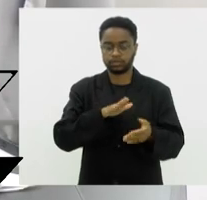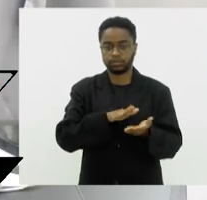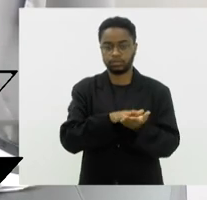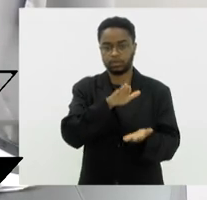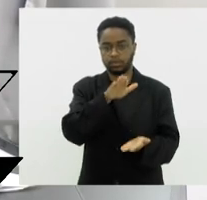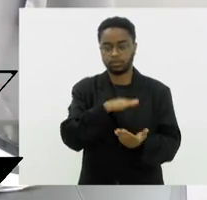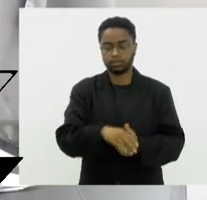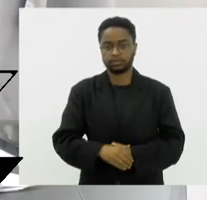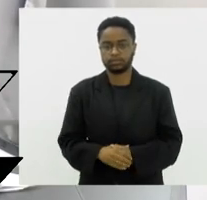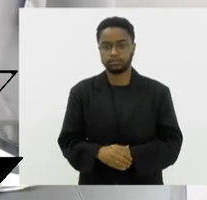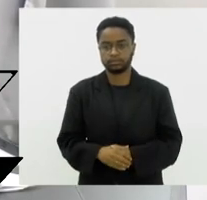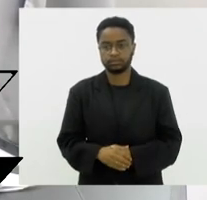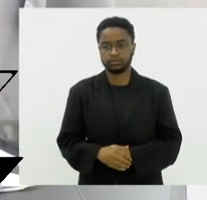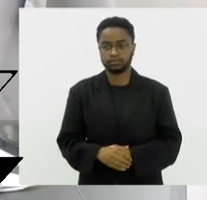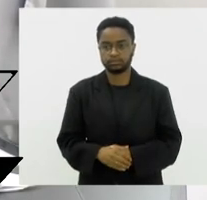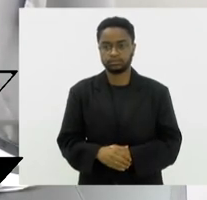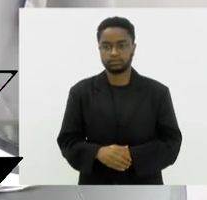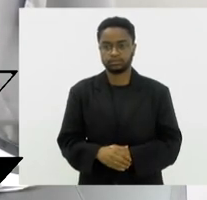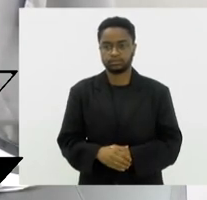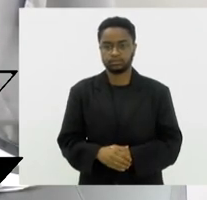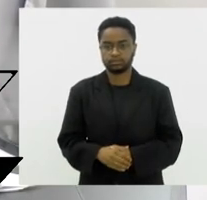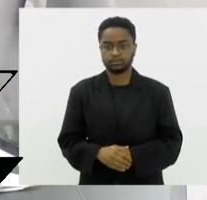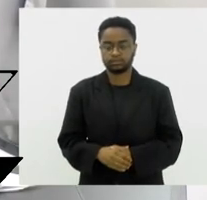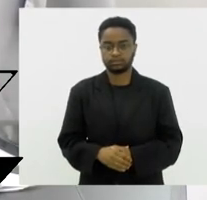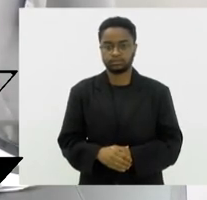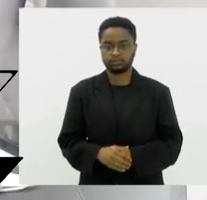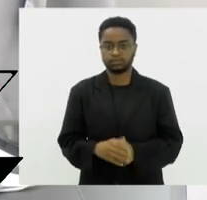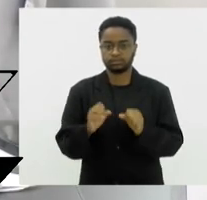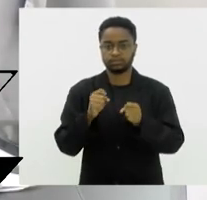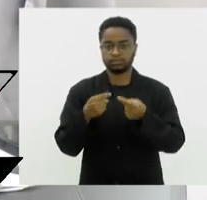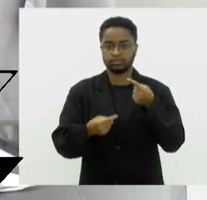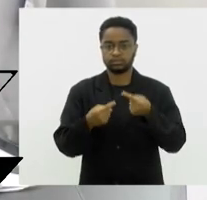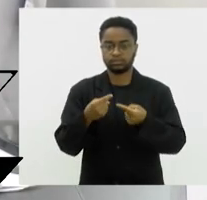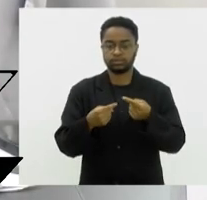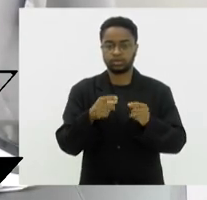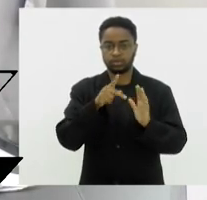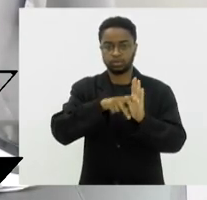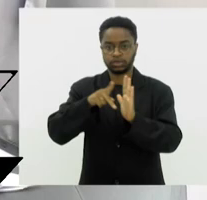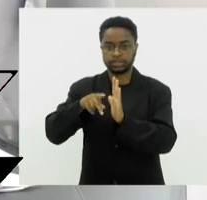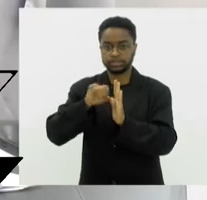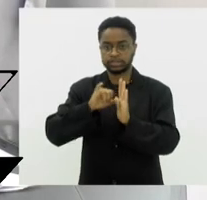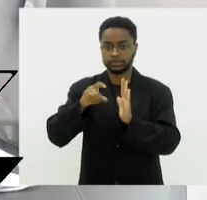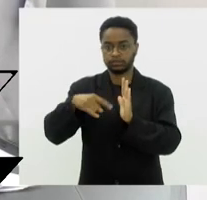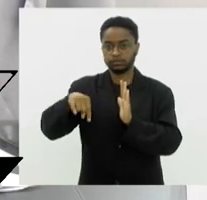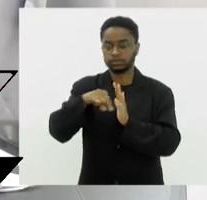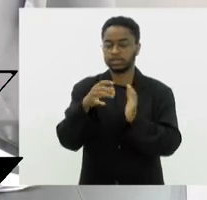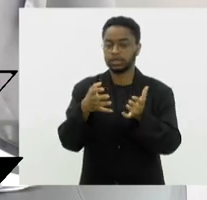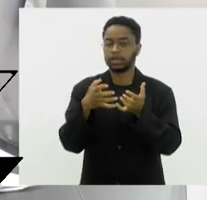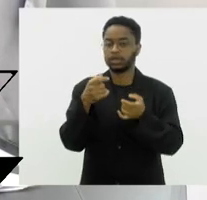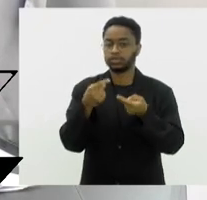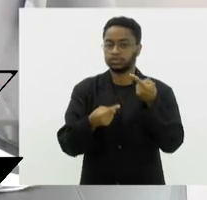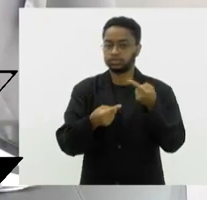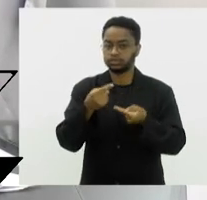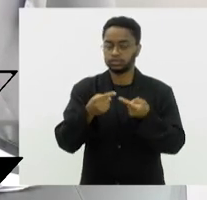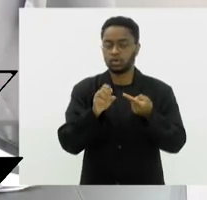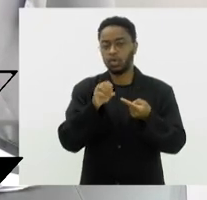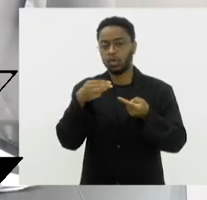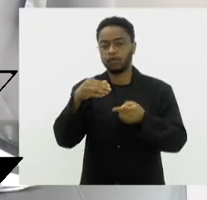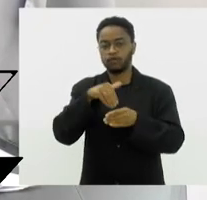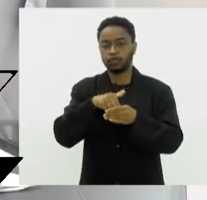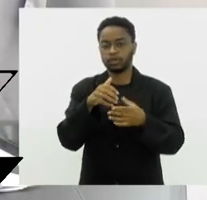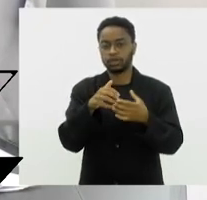bloco. Em discussão, os projetos mencionados. Aqueles que queiram discutir, dar voto